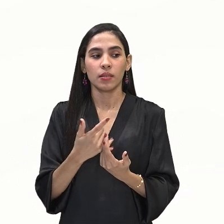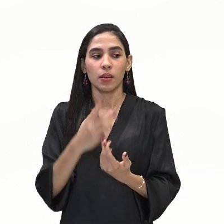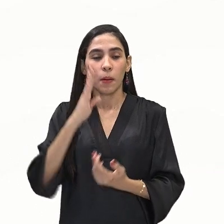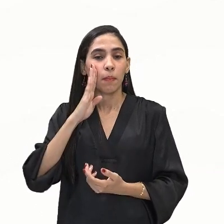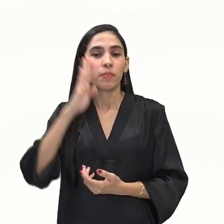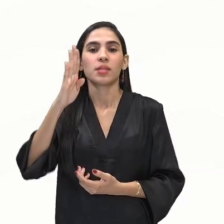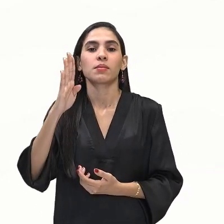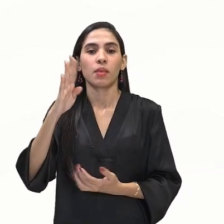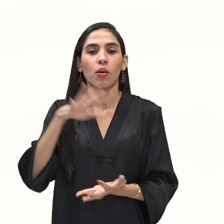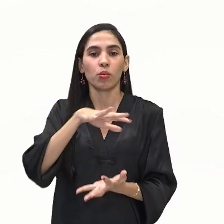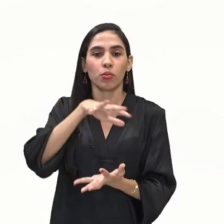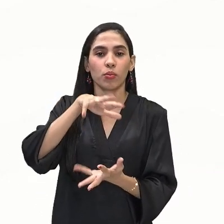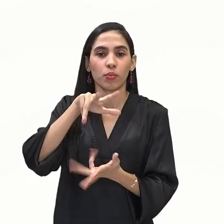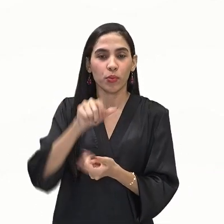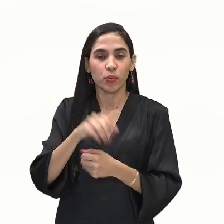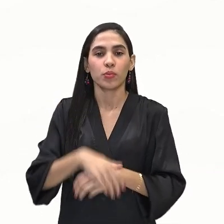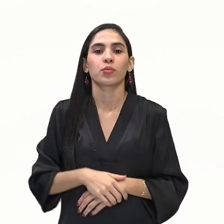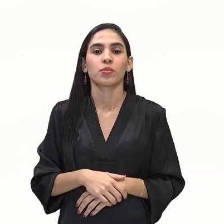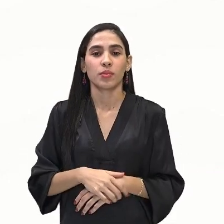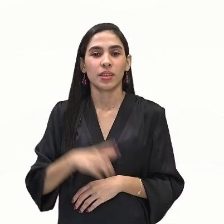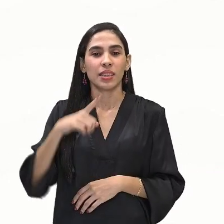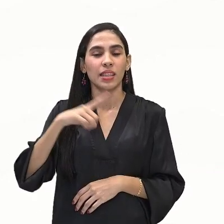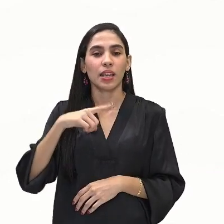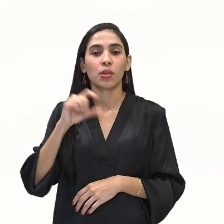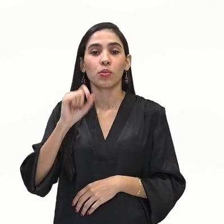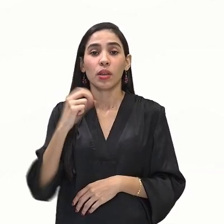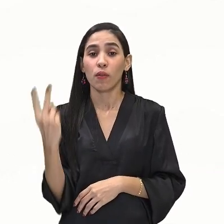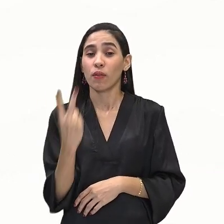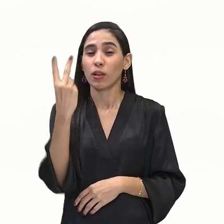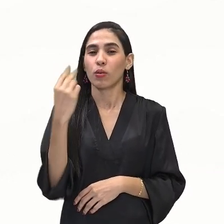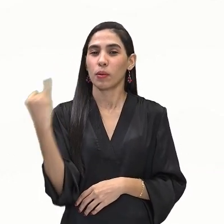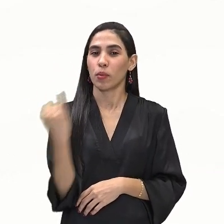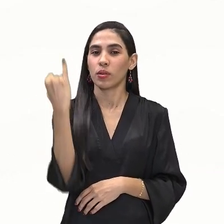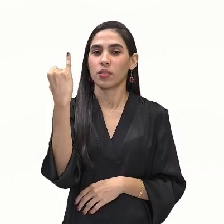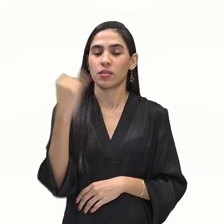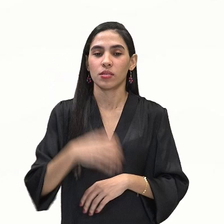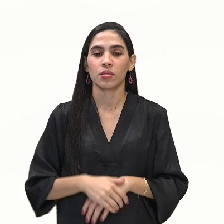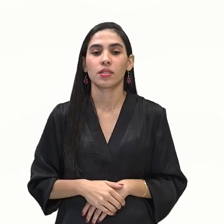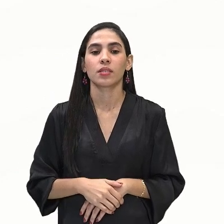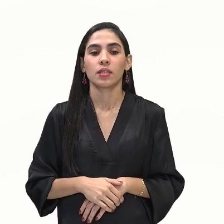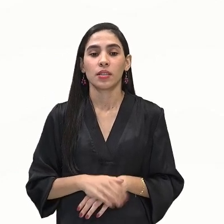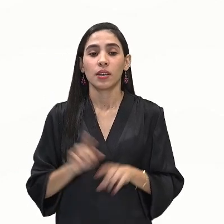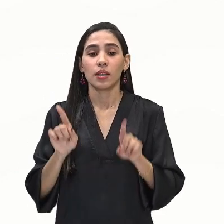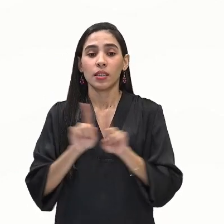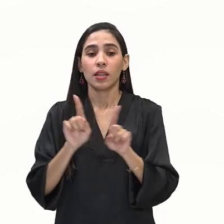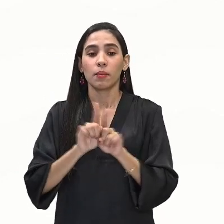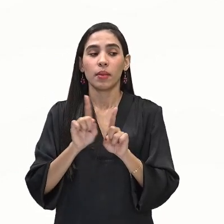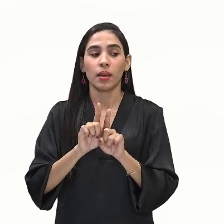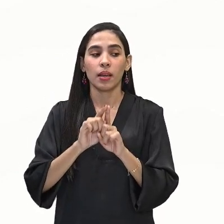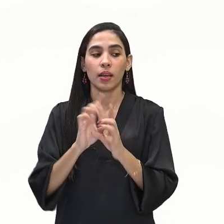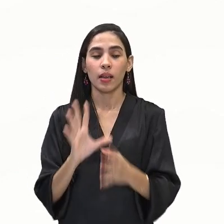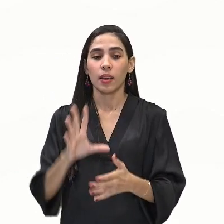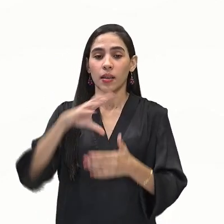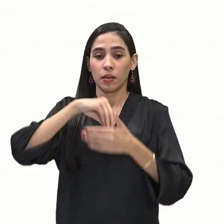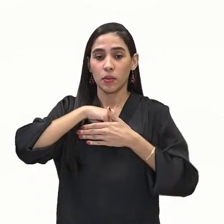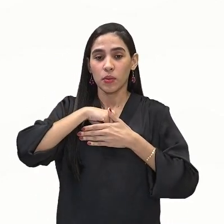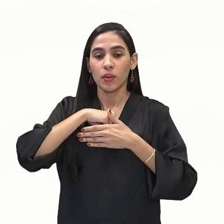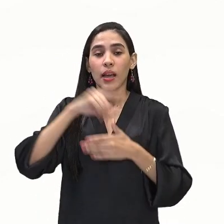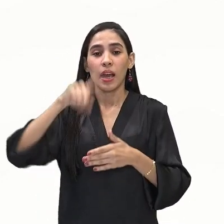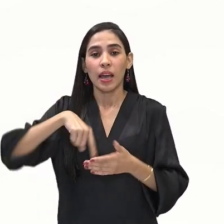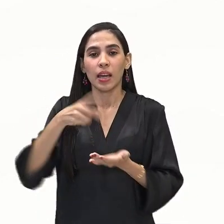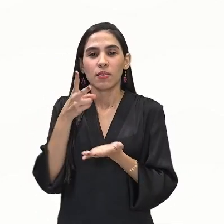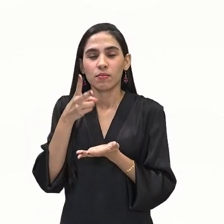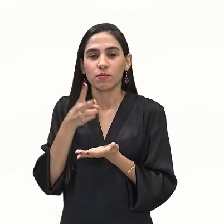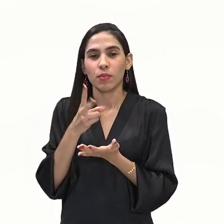do mundo. Ele está em destaque. Subjetivismo, que é o predomínio da emoção e